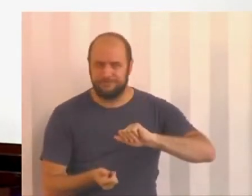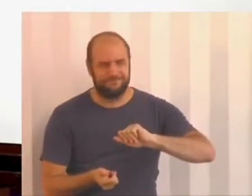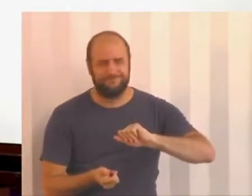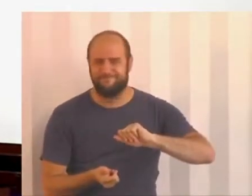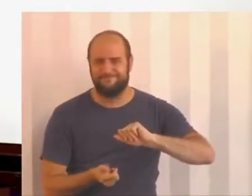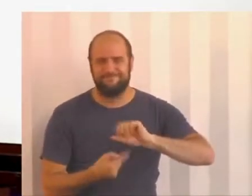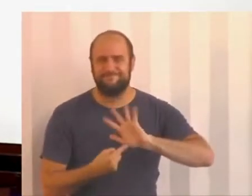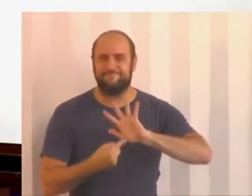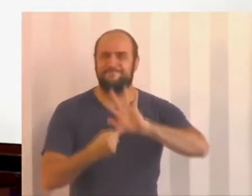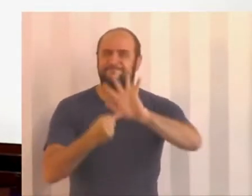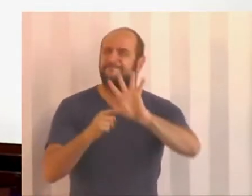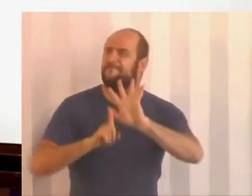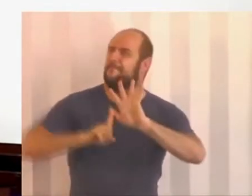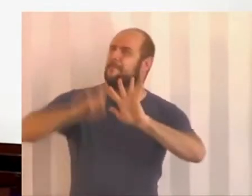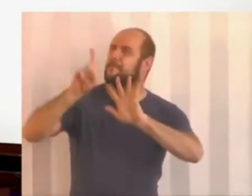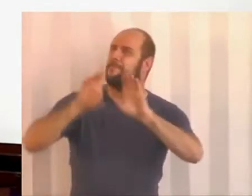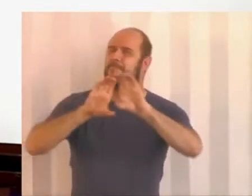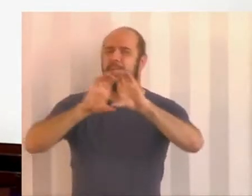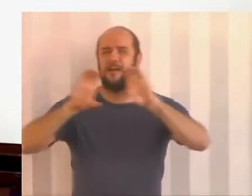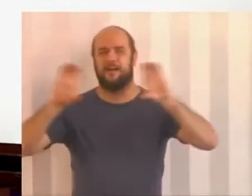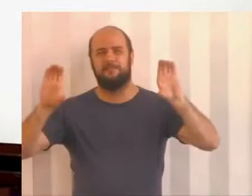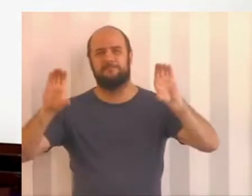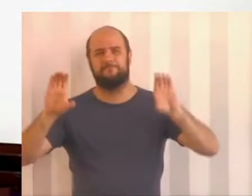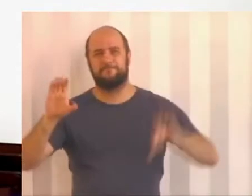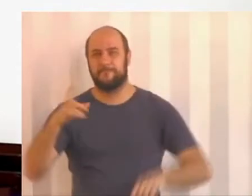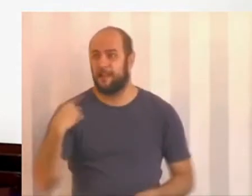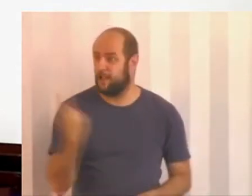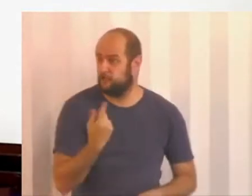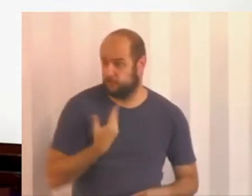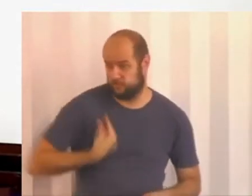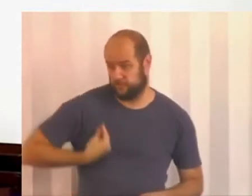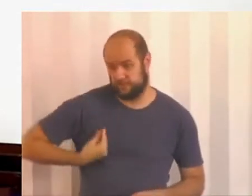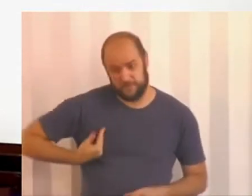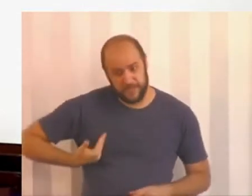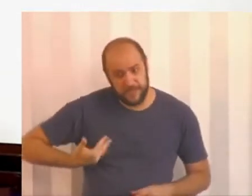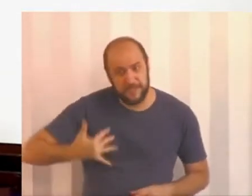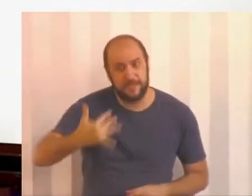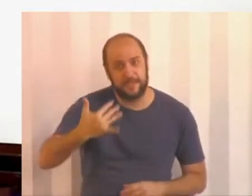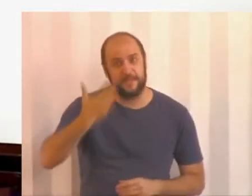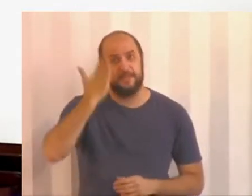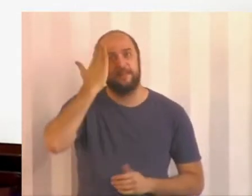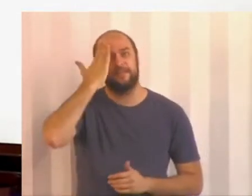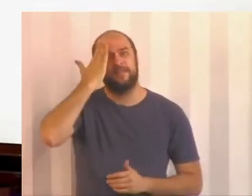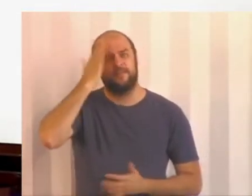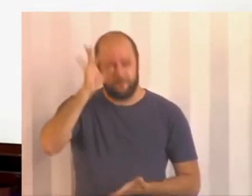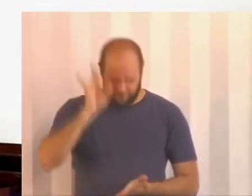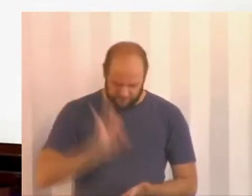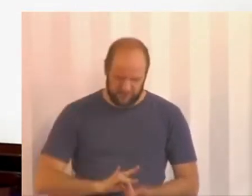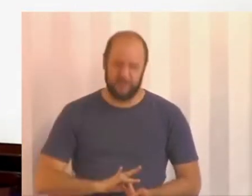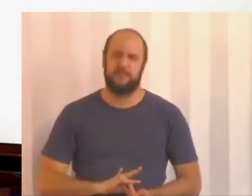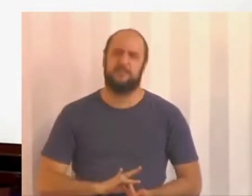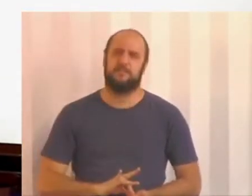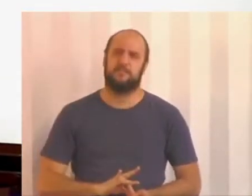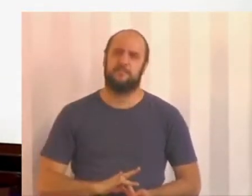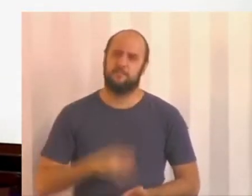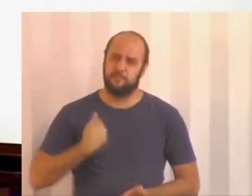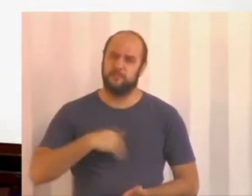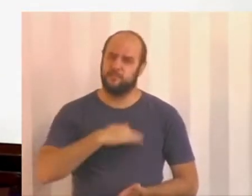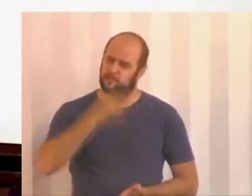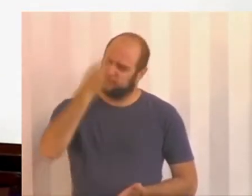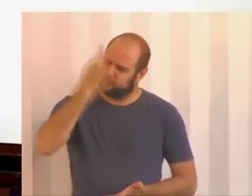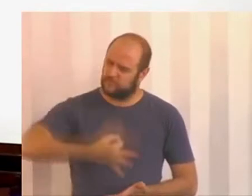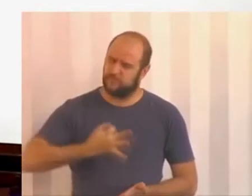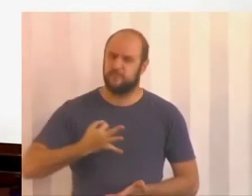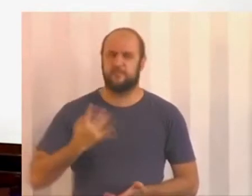nós caminhamos aqui unidos na certeza que o eterno é a nossa realidade. E nós podemos ter essa certeza por